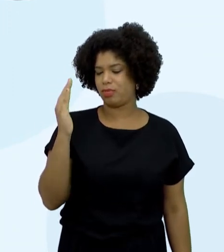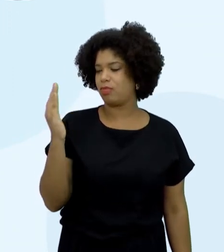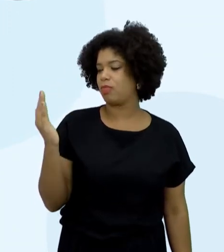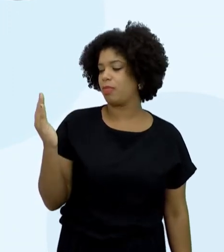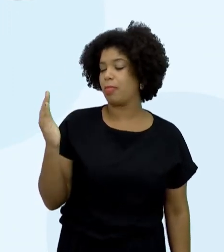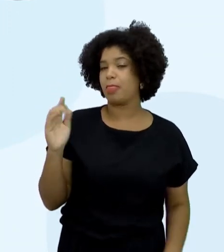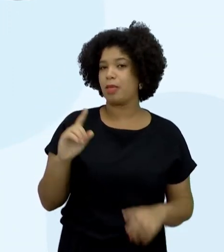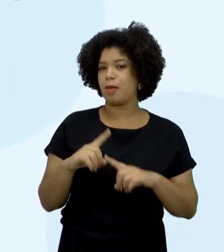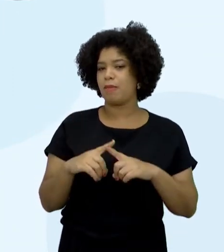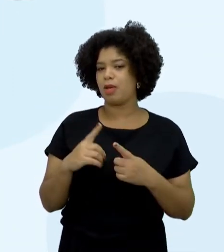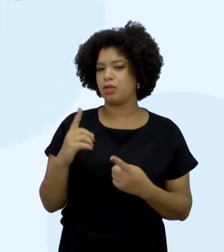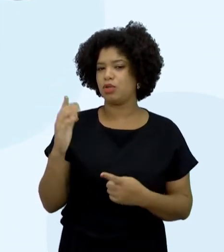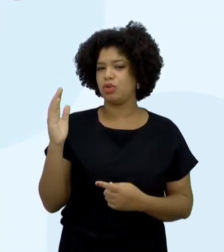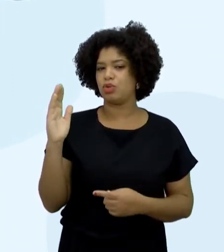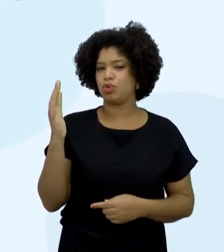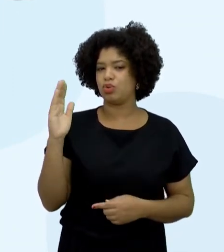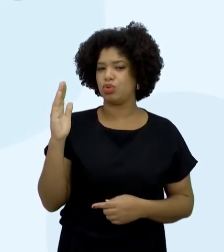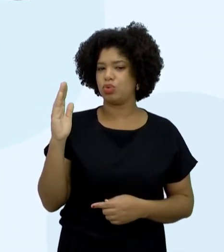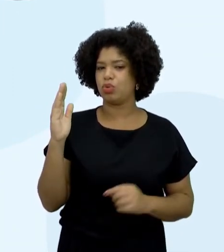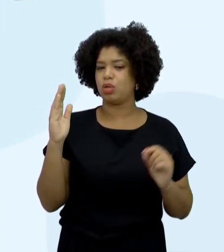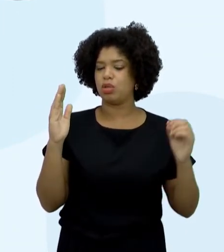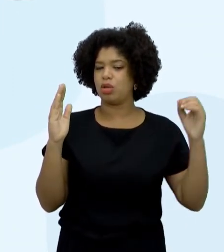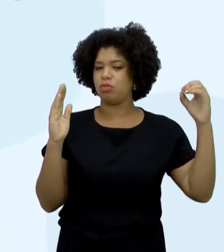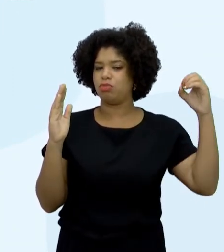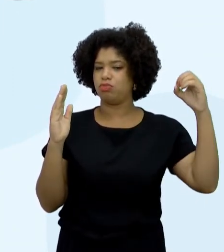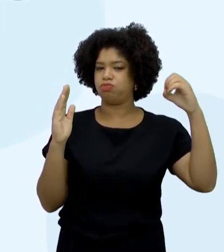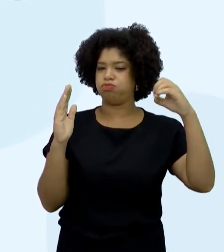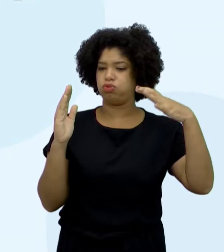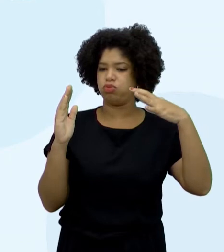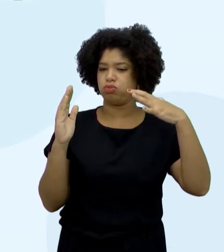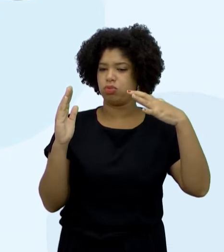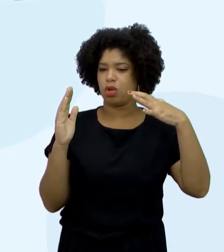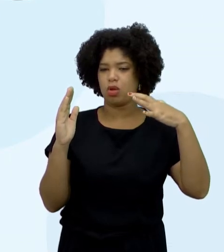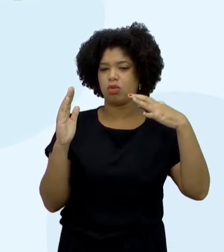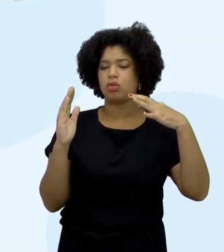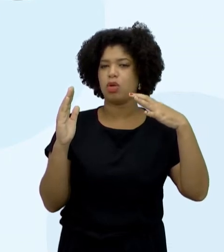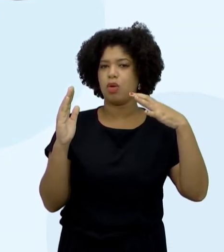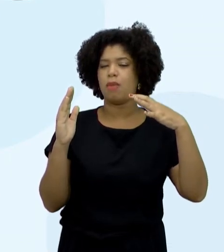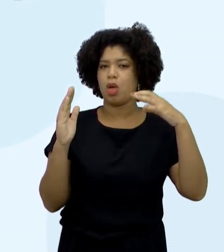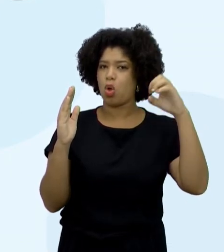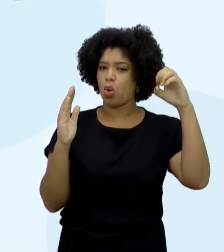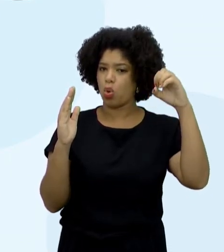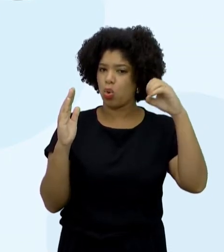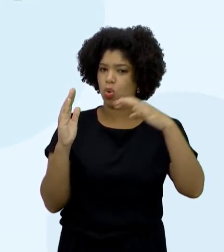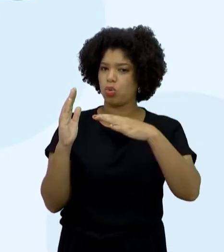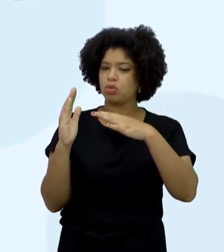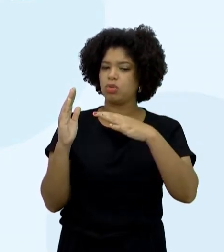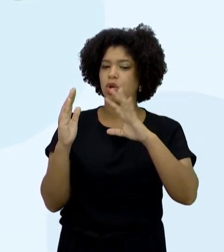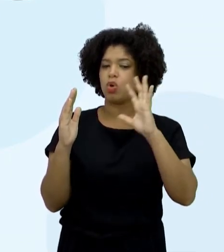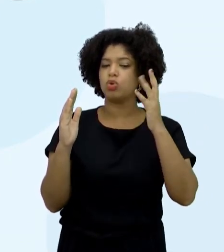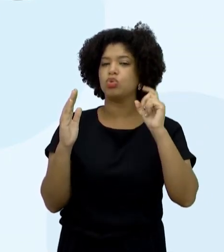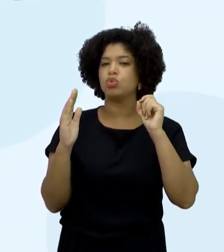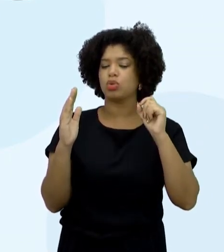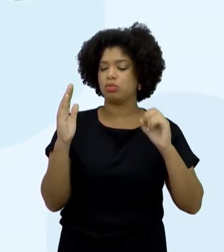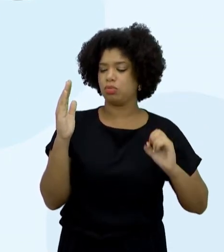raio de luz incidir paralelo a esse eixo, o que vai